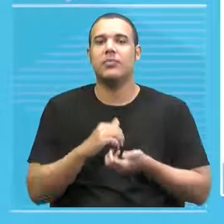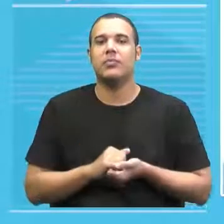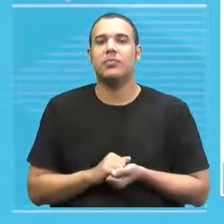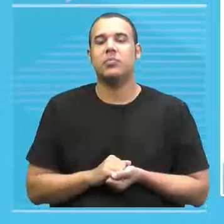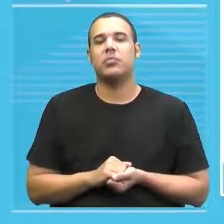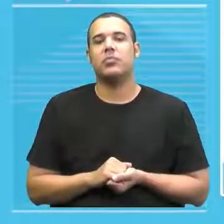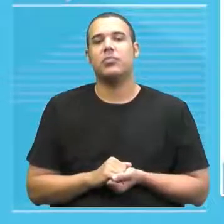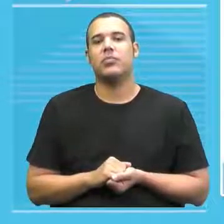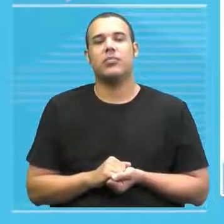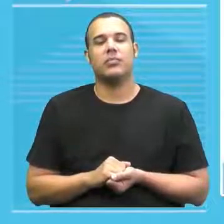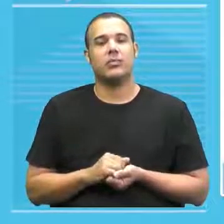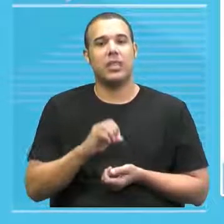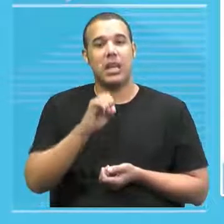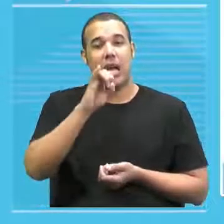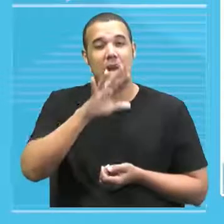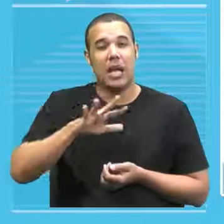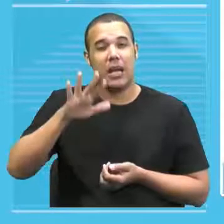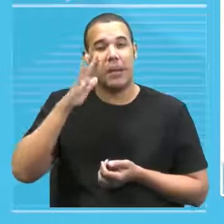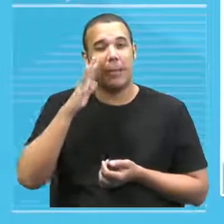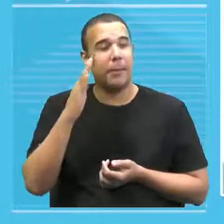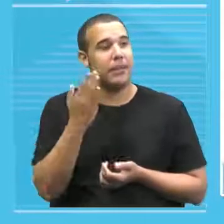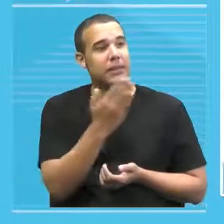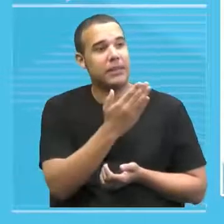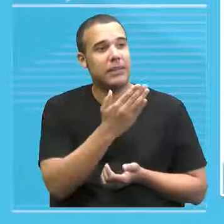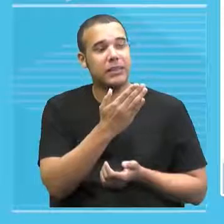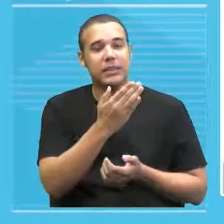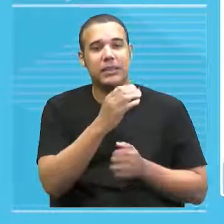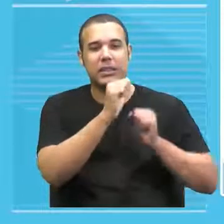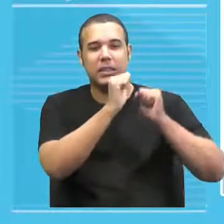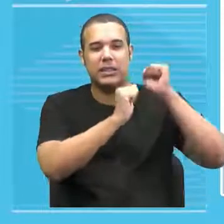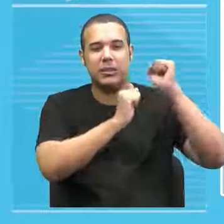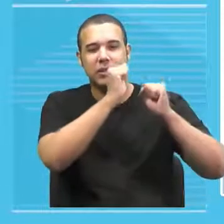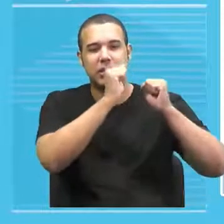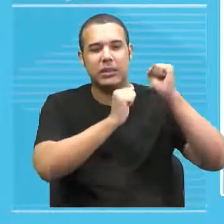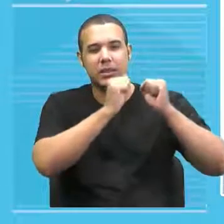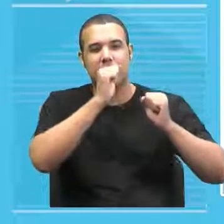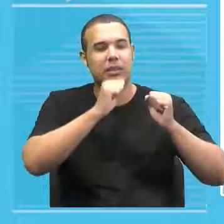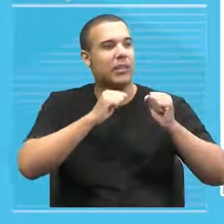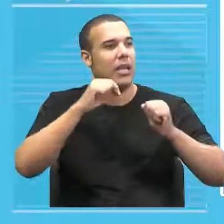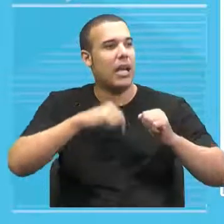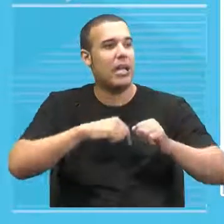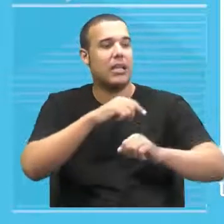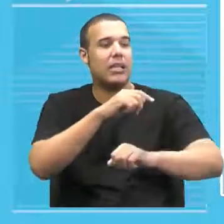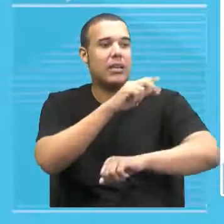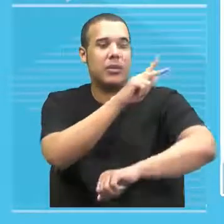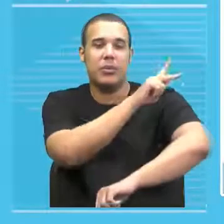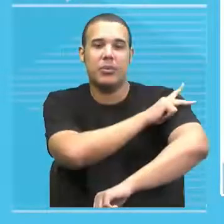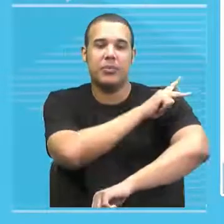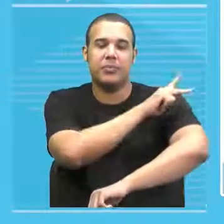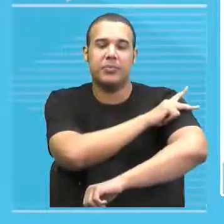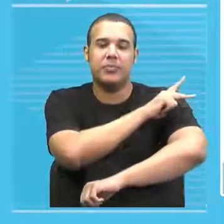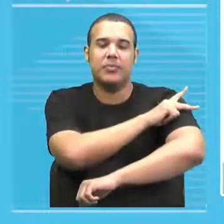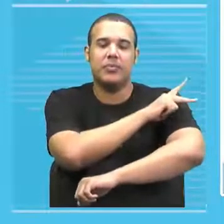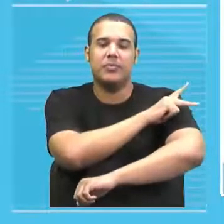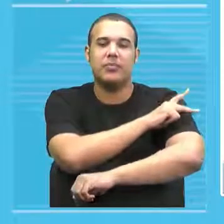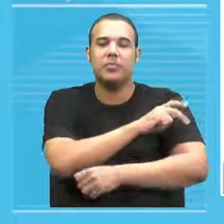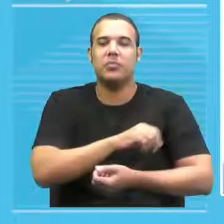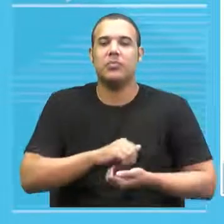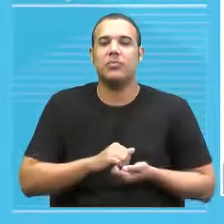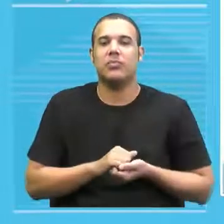vejam tem aqui algumas imagens de indústria indústrias no estado do Piauí